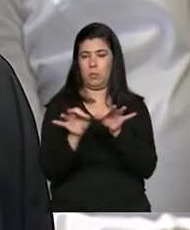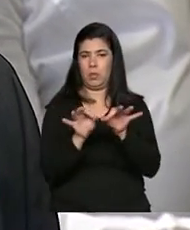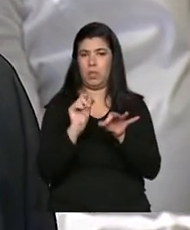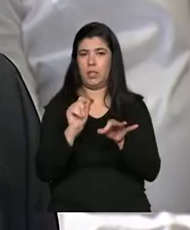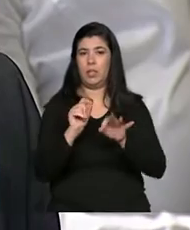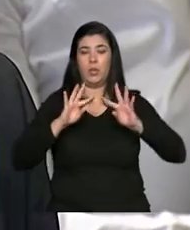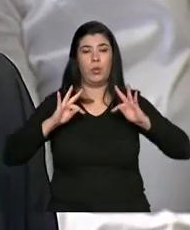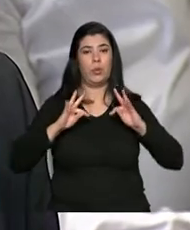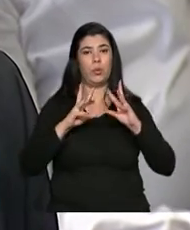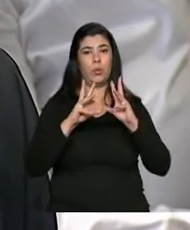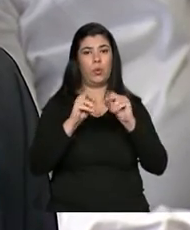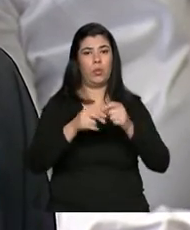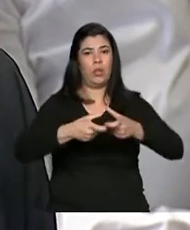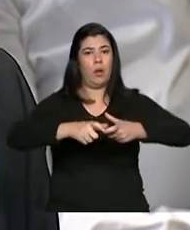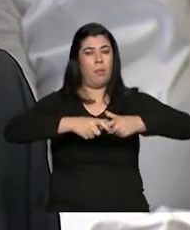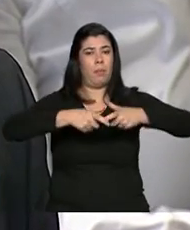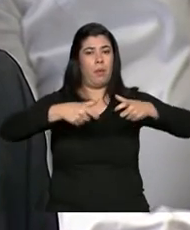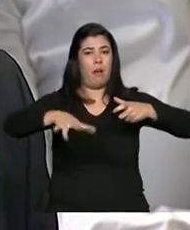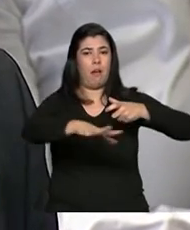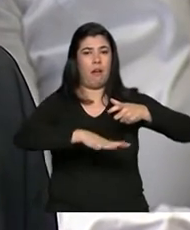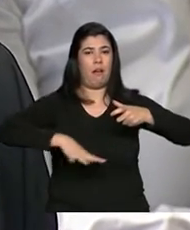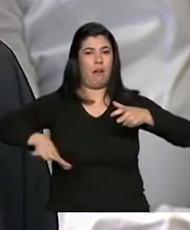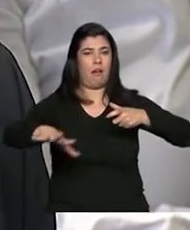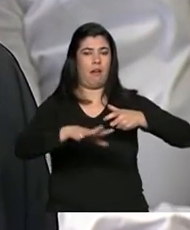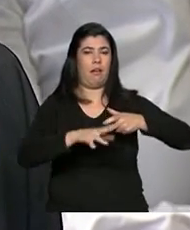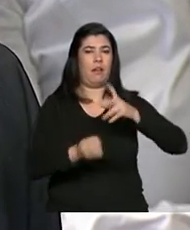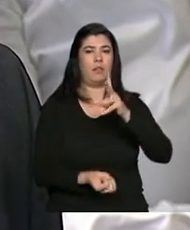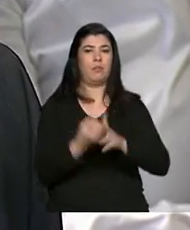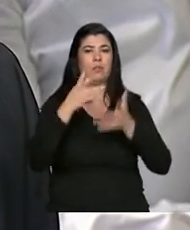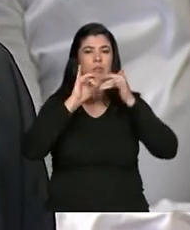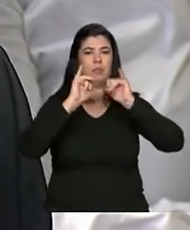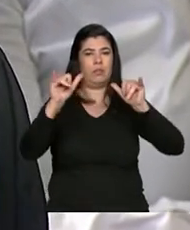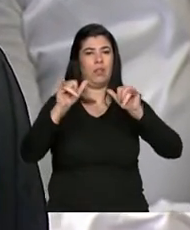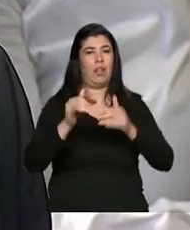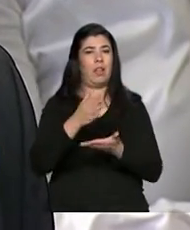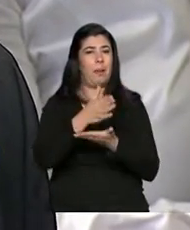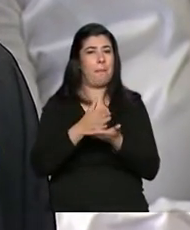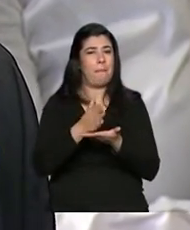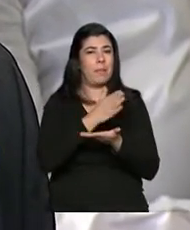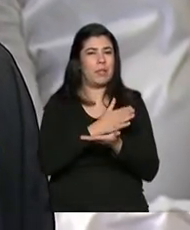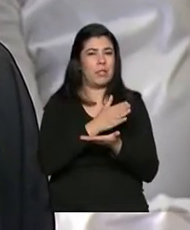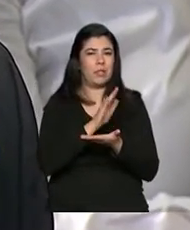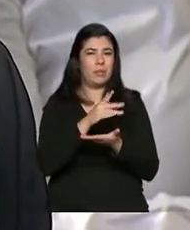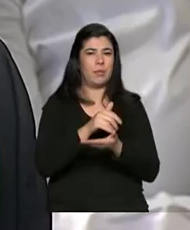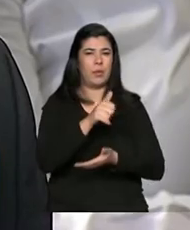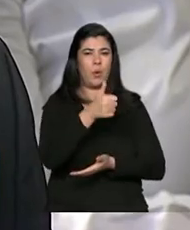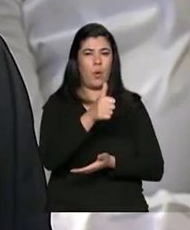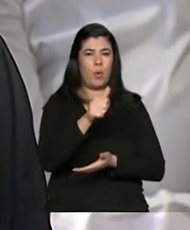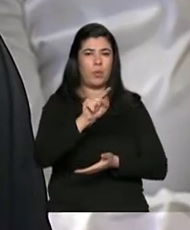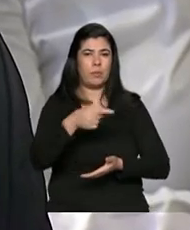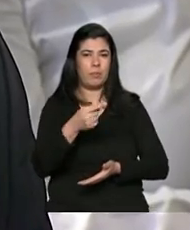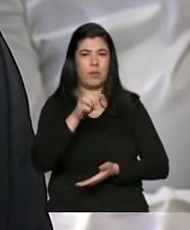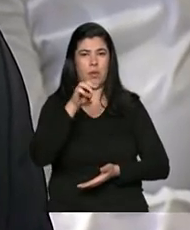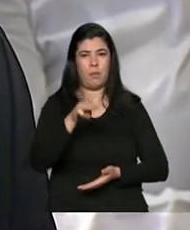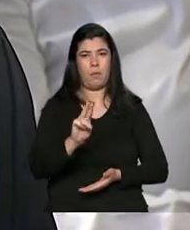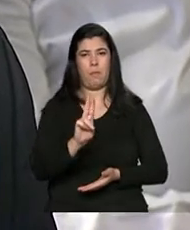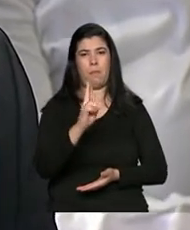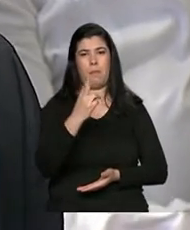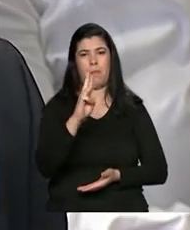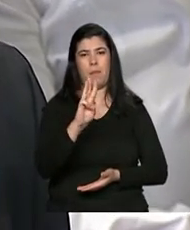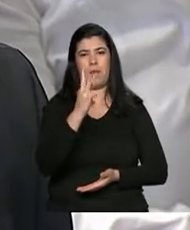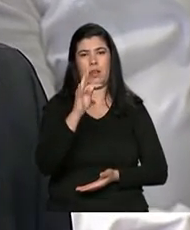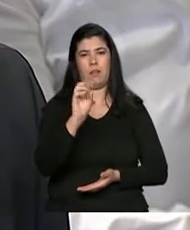de toda a expansão do parque de geração menos da metade se não me engano 11 mil megawatts provém de